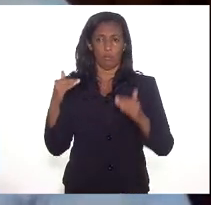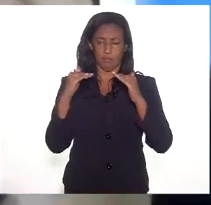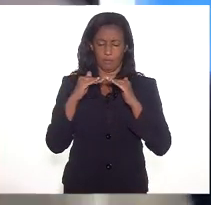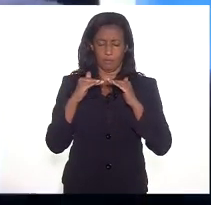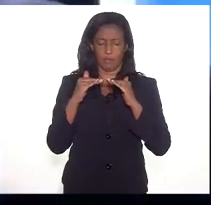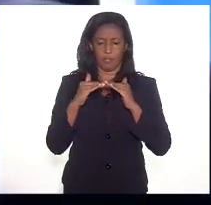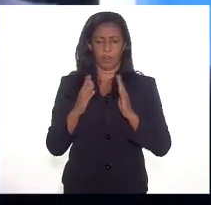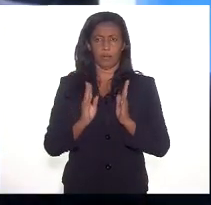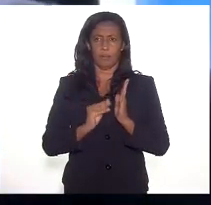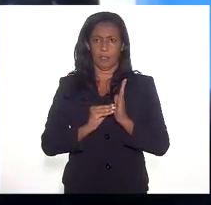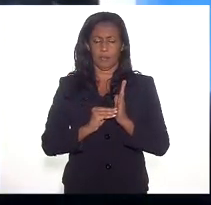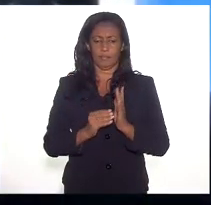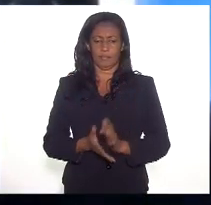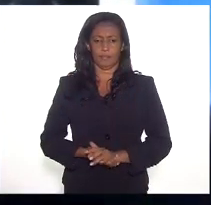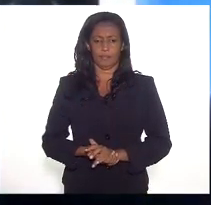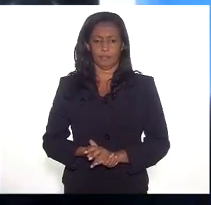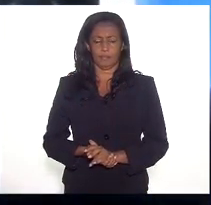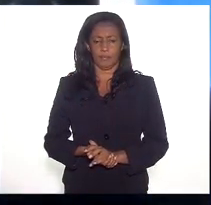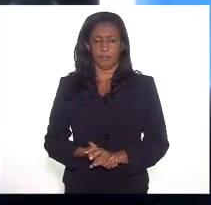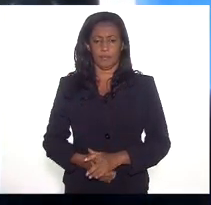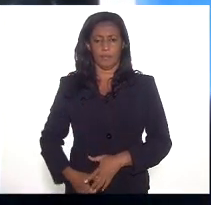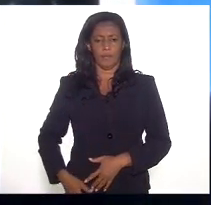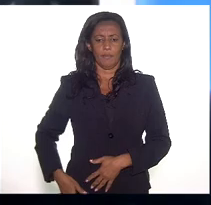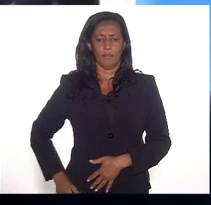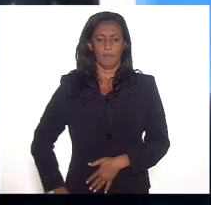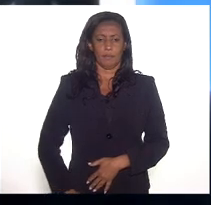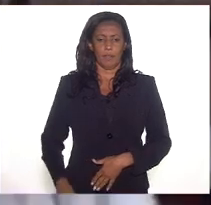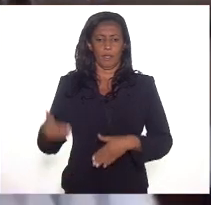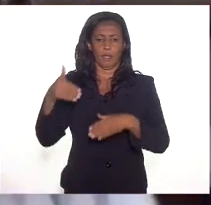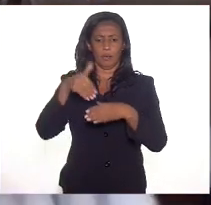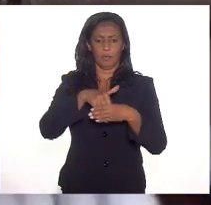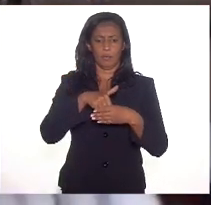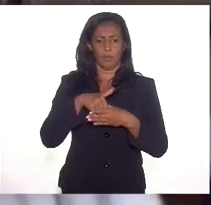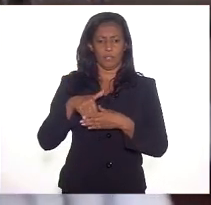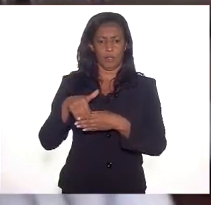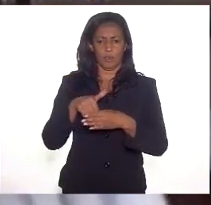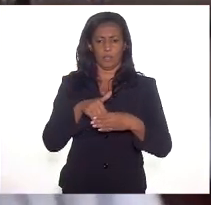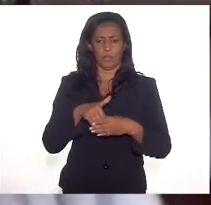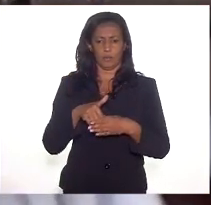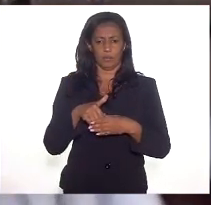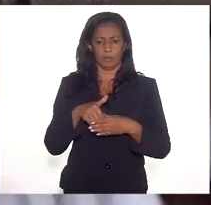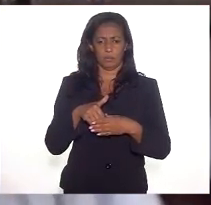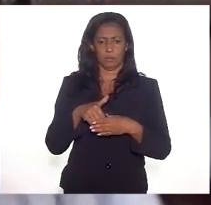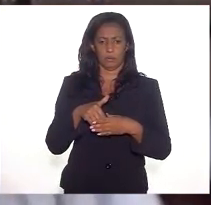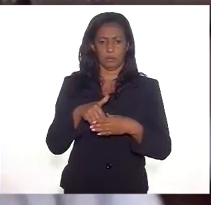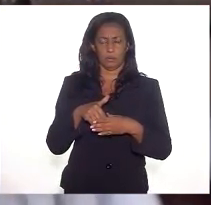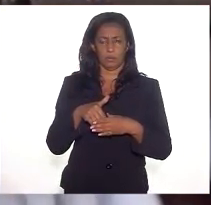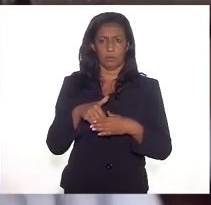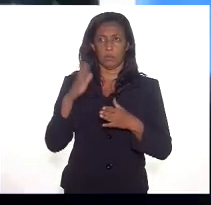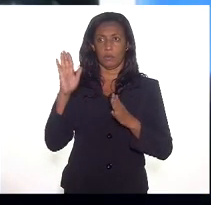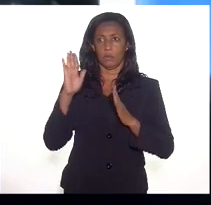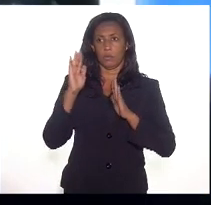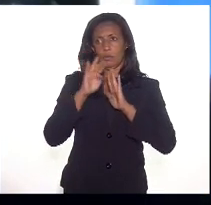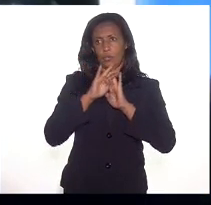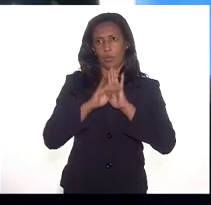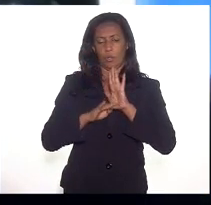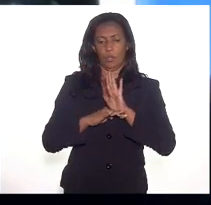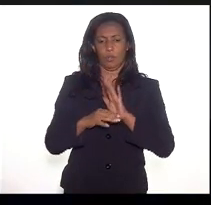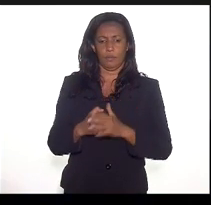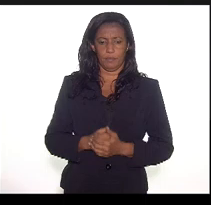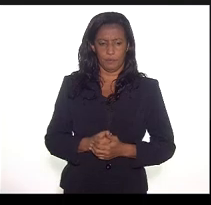os pareceres emitidos. Com os pareceres emitidos, presidente, votação questão de ordem. Institutivo. Questão de ordem. Pois não, deputada.